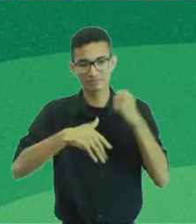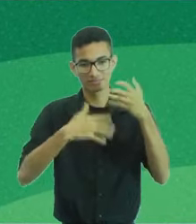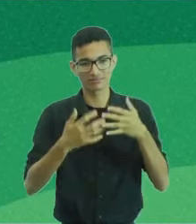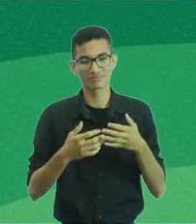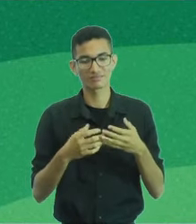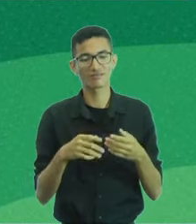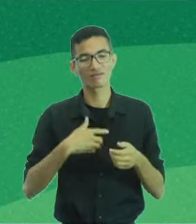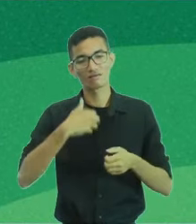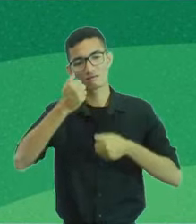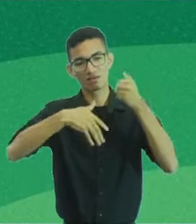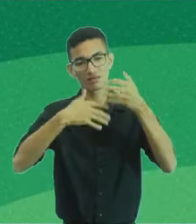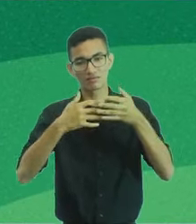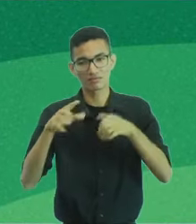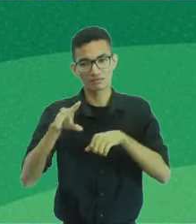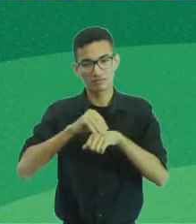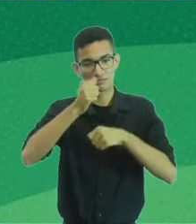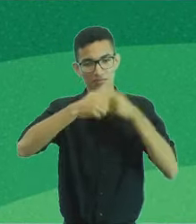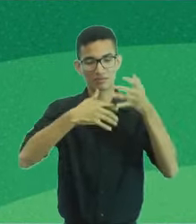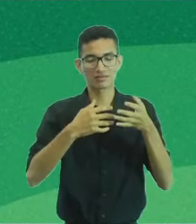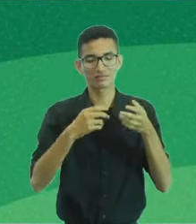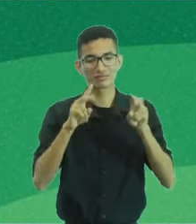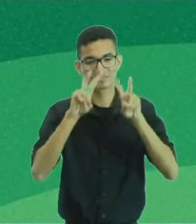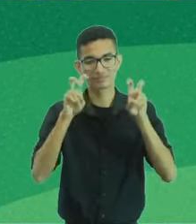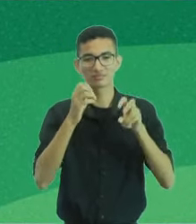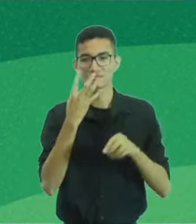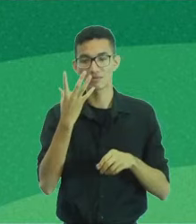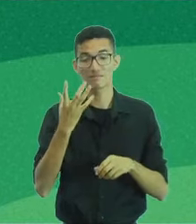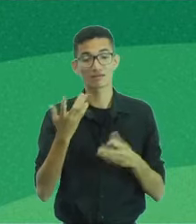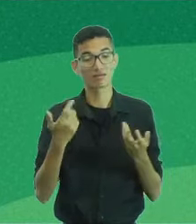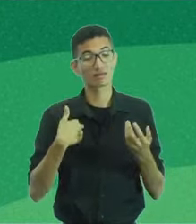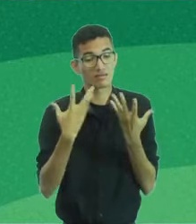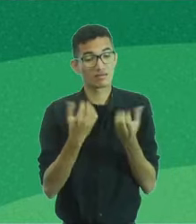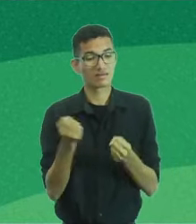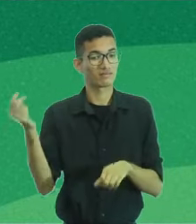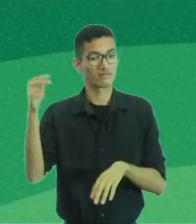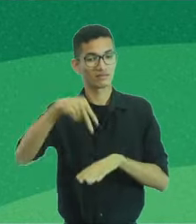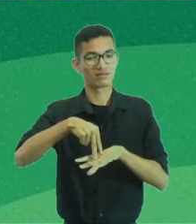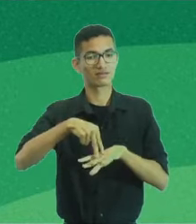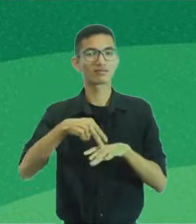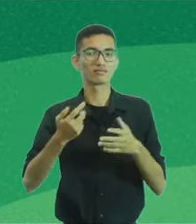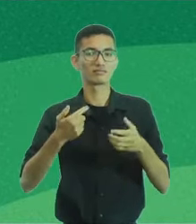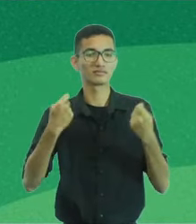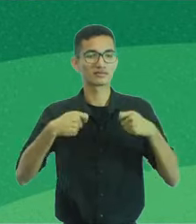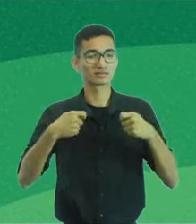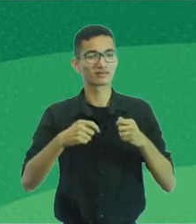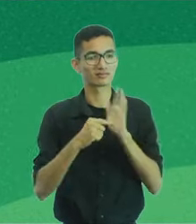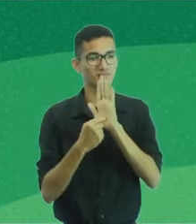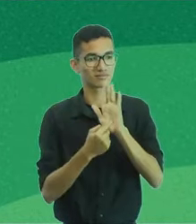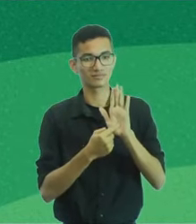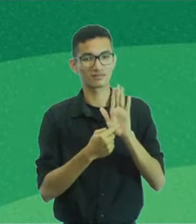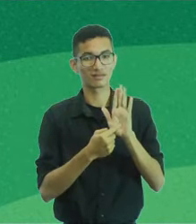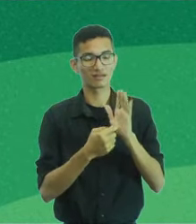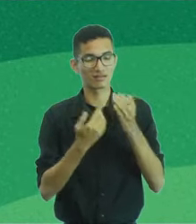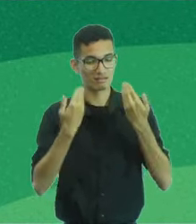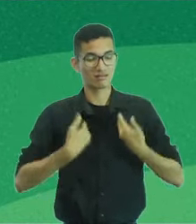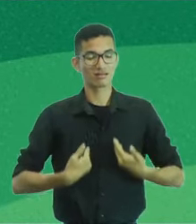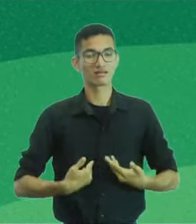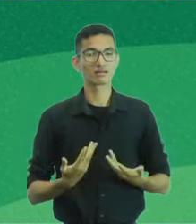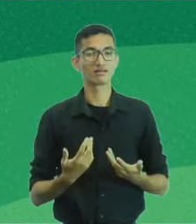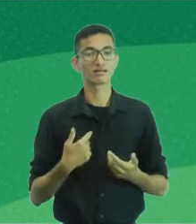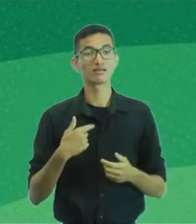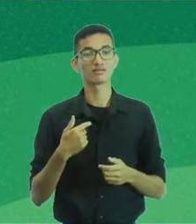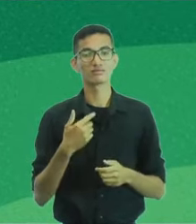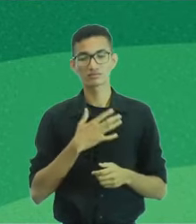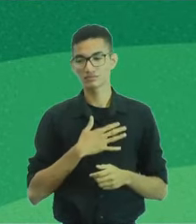significativo falar sobre isso já que eu aceitei tá aqui então acho que eu tenho que me apresentar porque tem pessoas que talvez não me conhecem eu sou